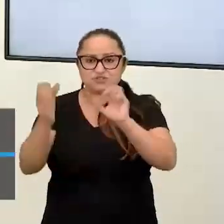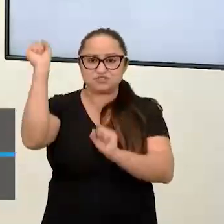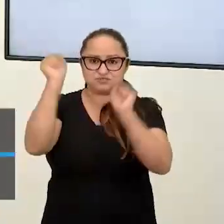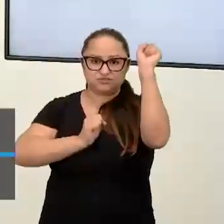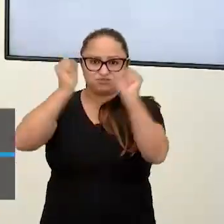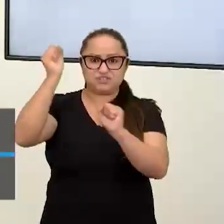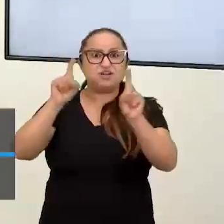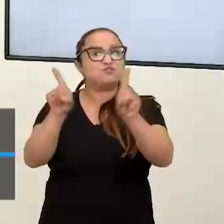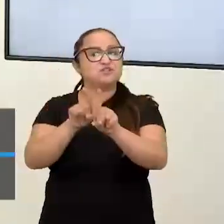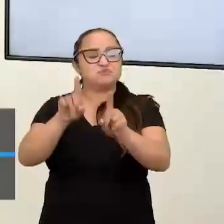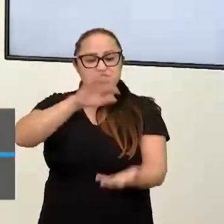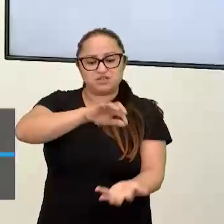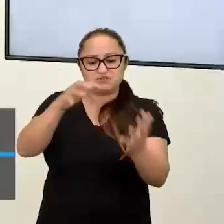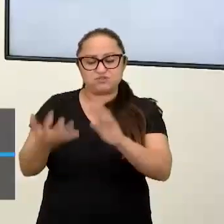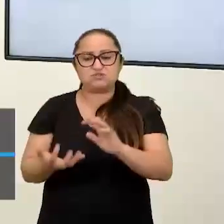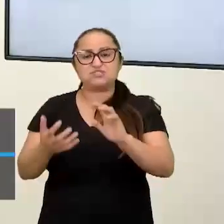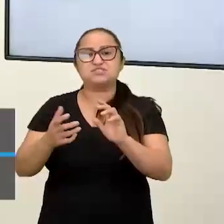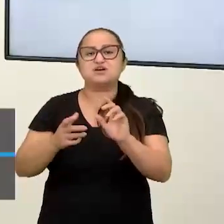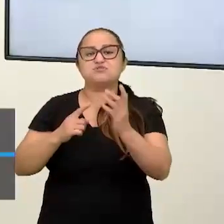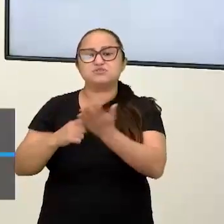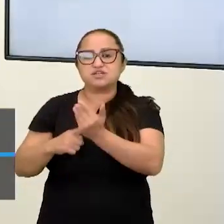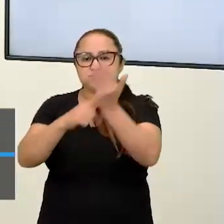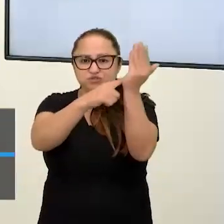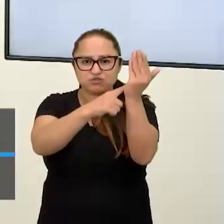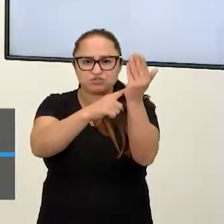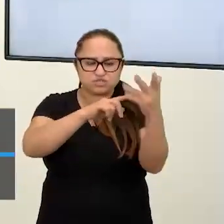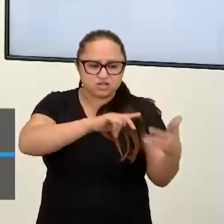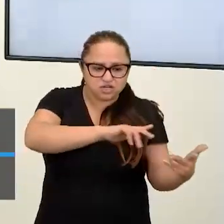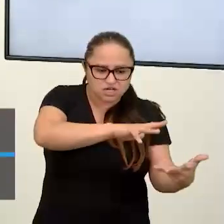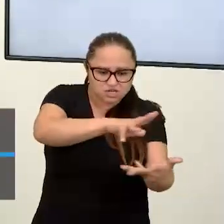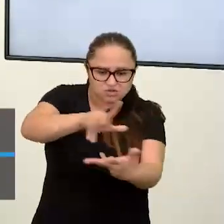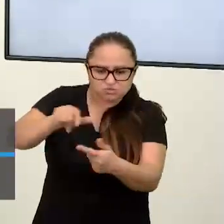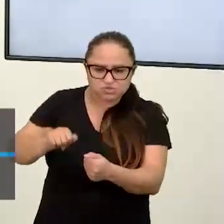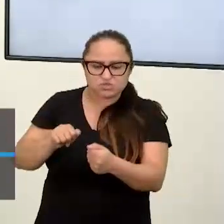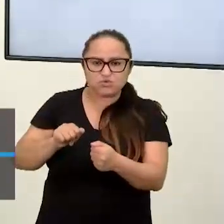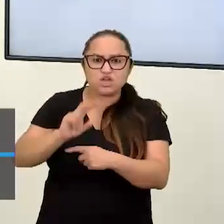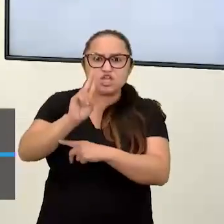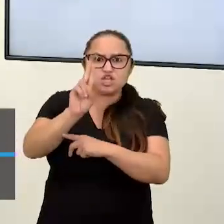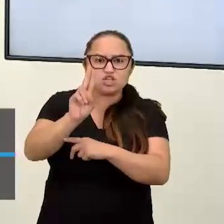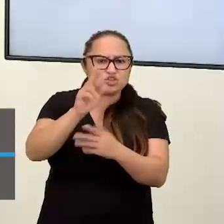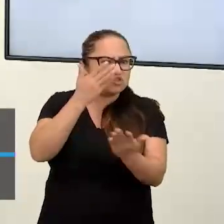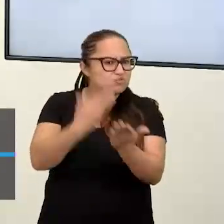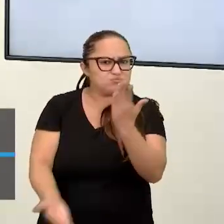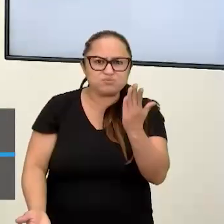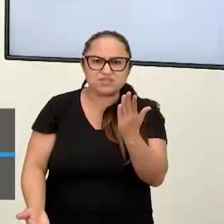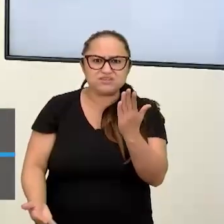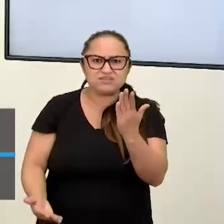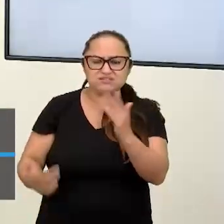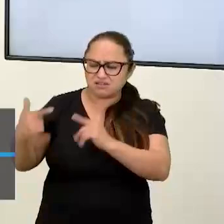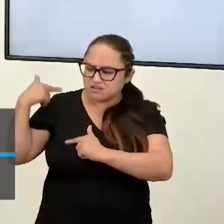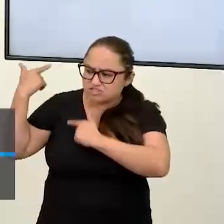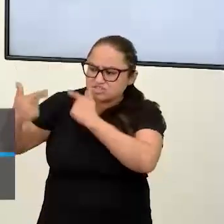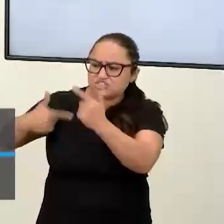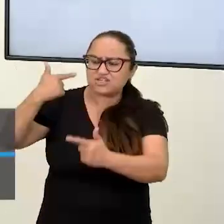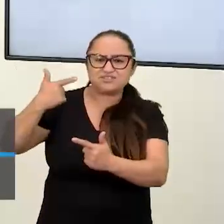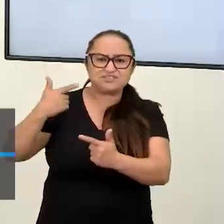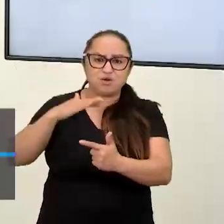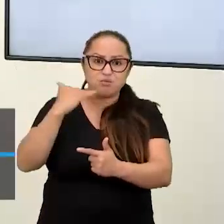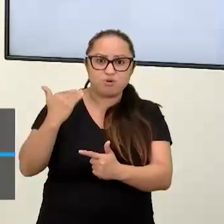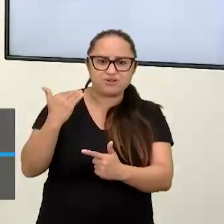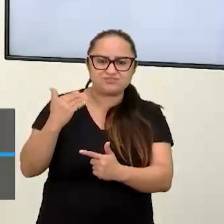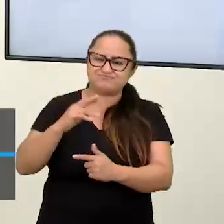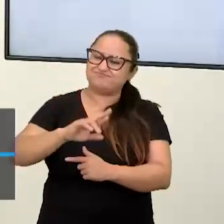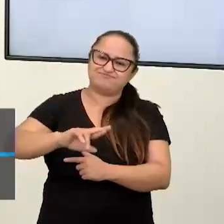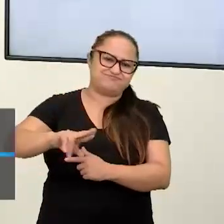revolução tecnológica, a globalização, e tudo isso não se perde quando uma geração morre. Ele é